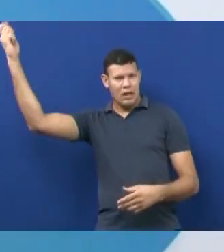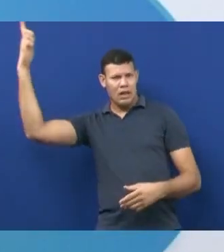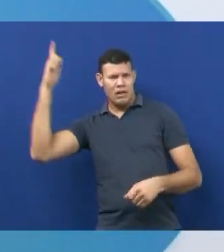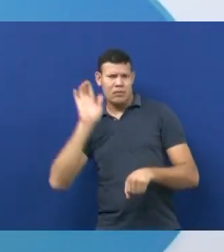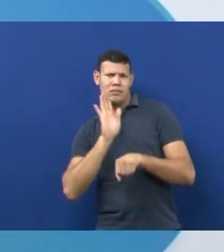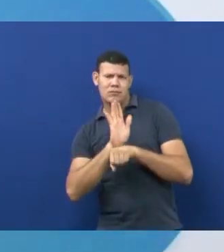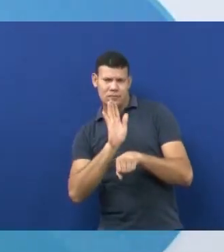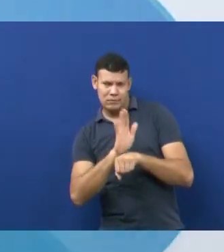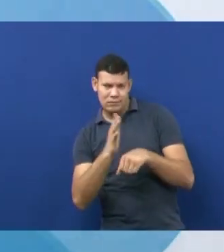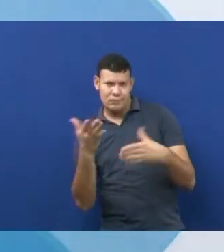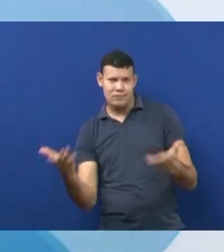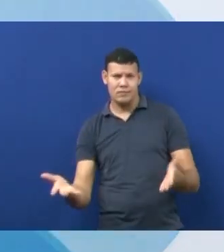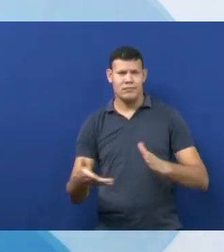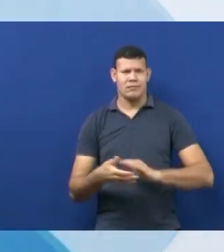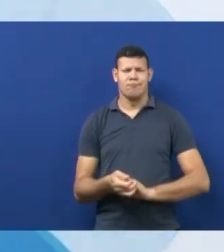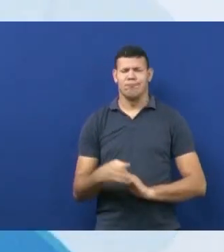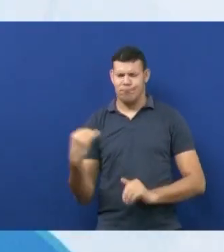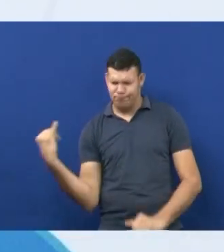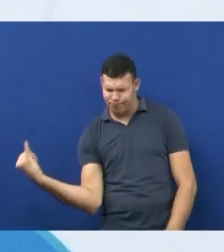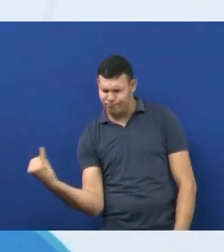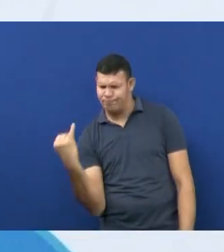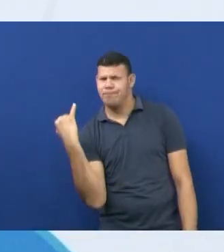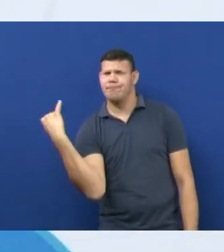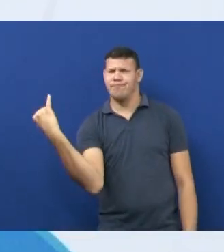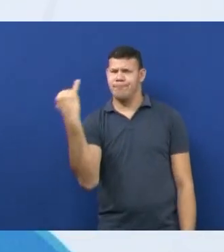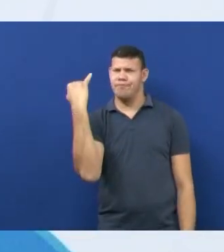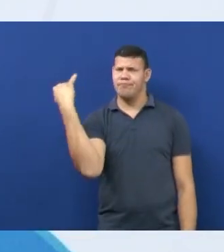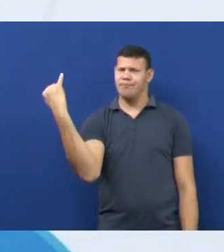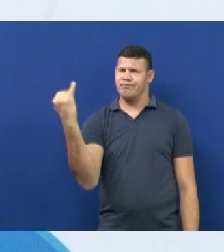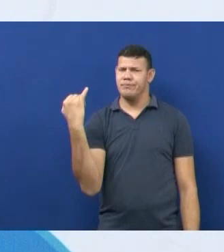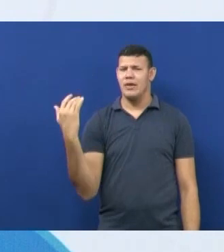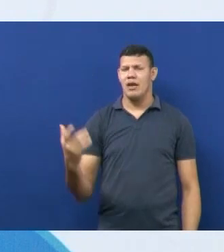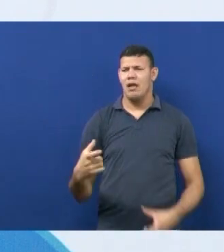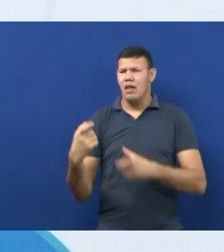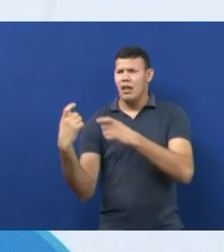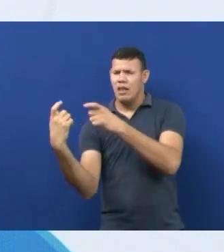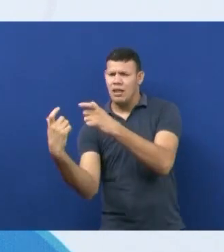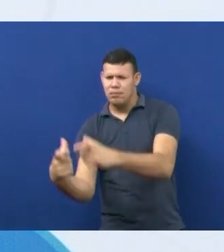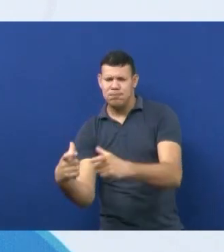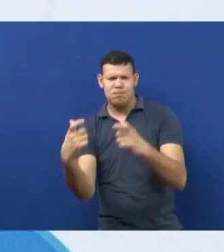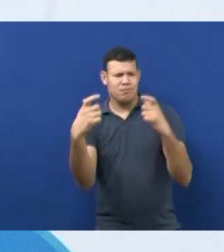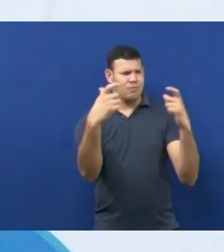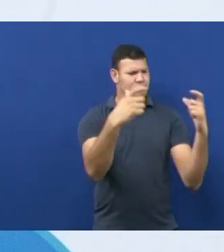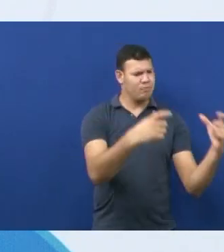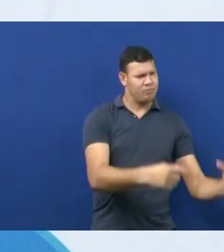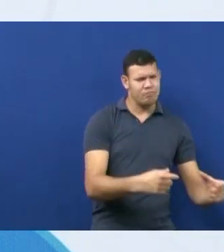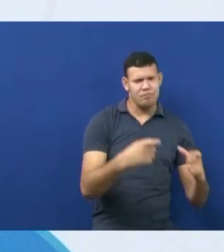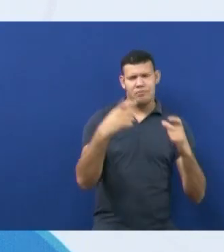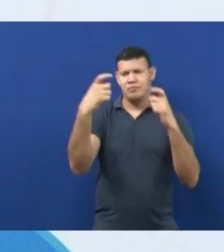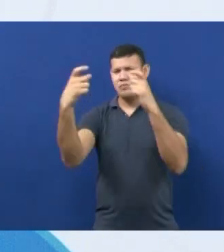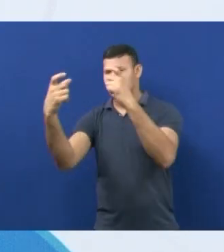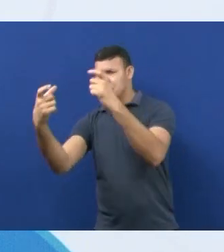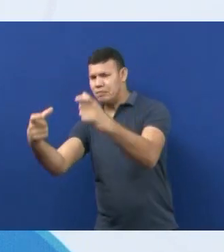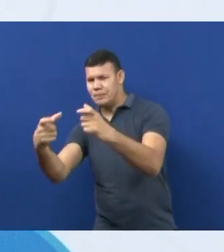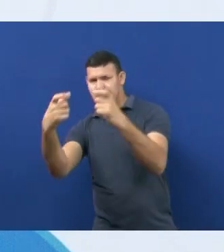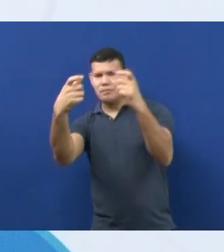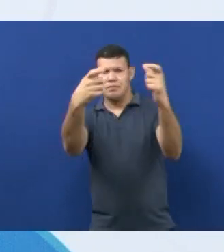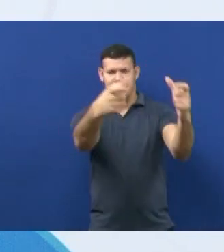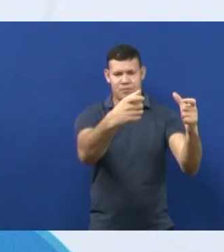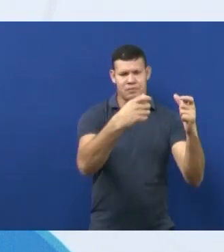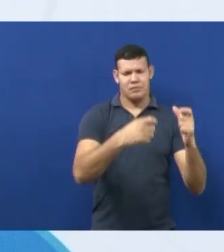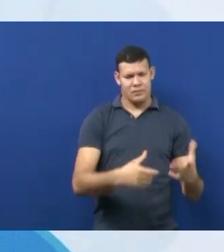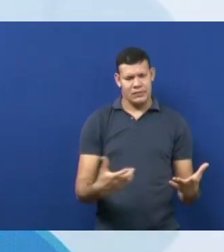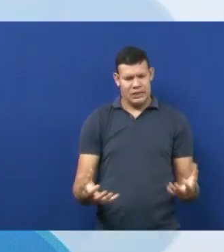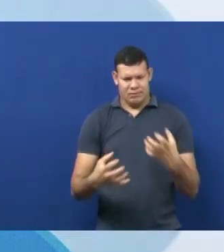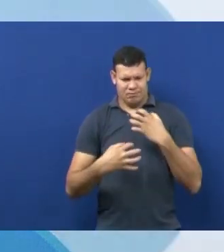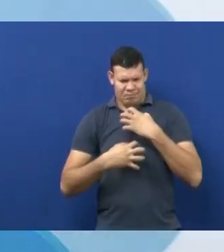A iluminação, gente, é muito importante para nos levar ao lugar do teatro, para levar a lugares nos trazer sensações